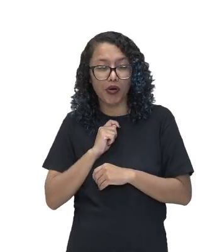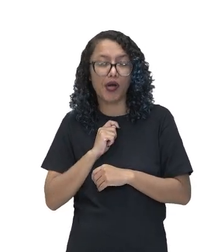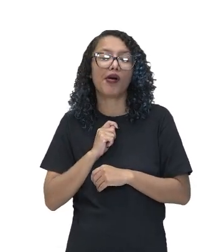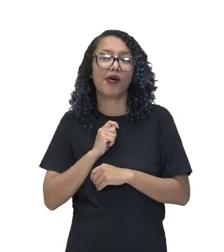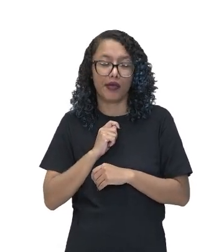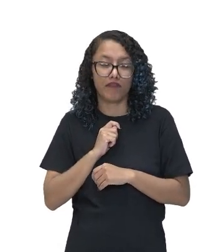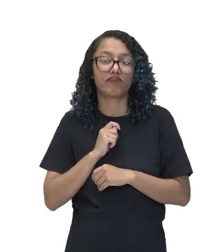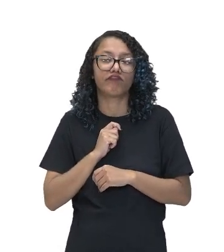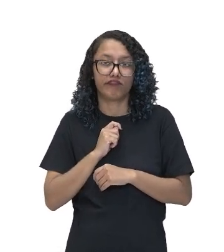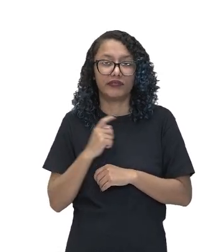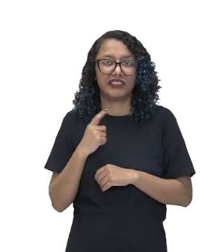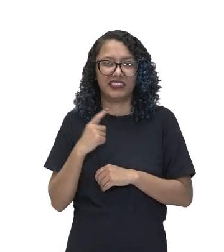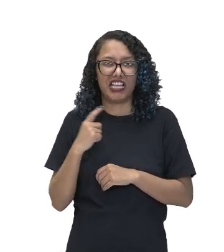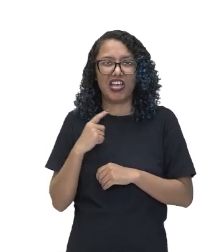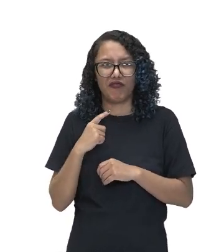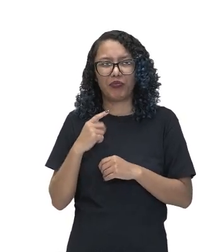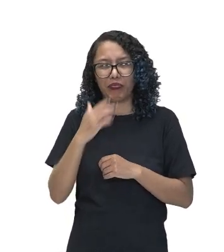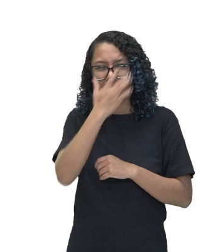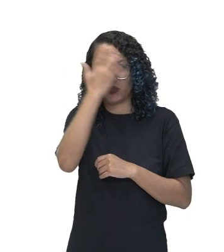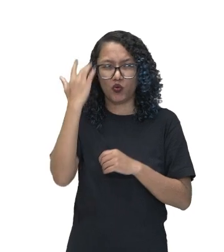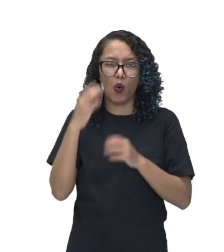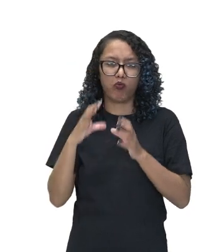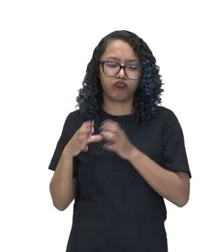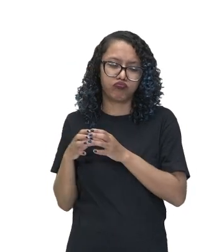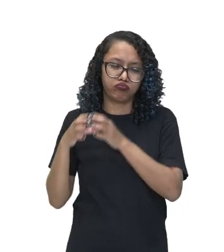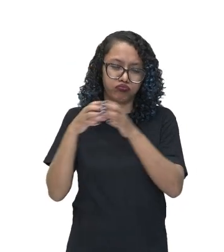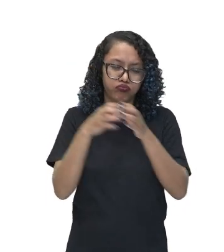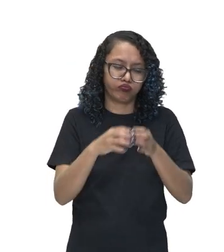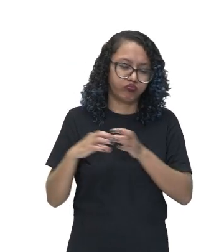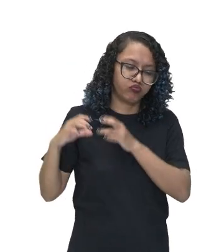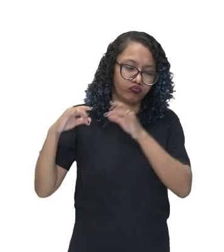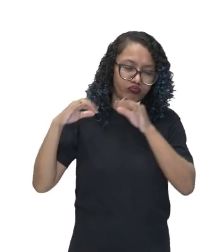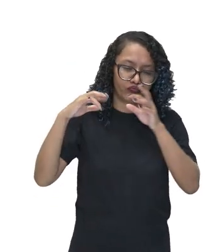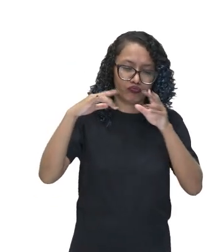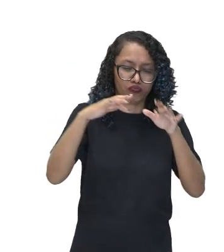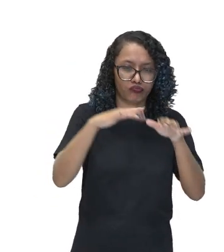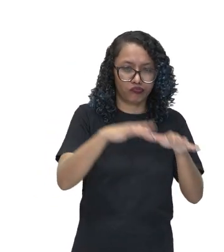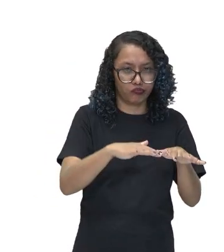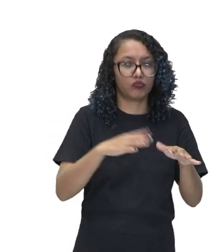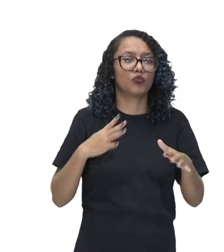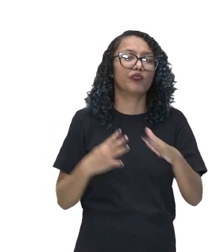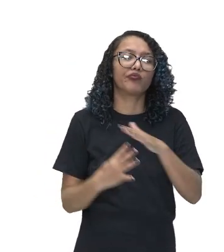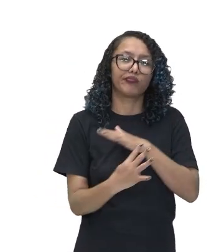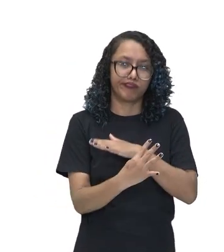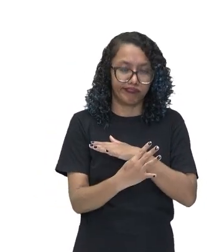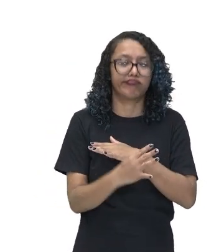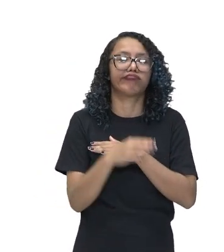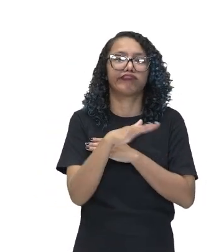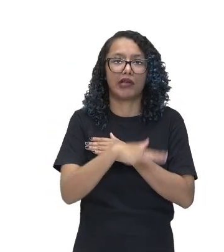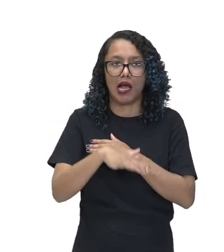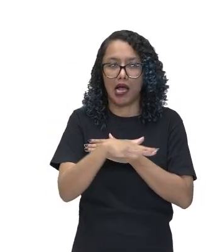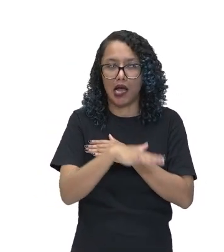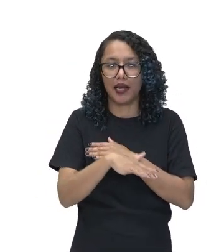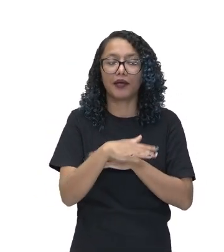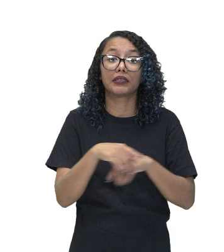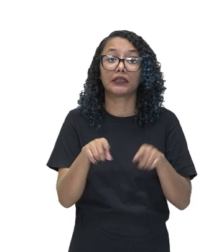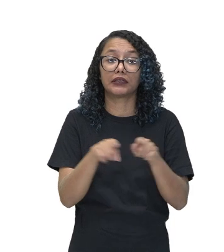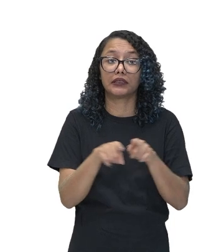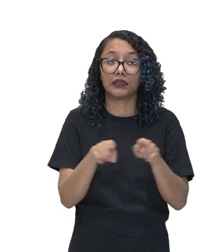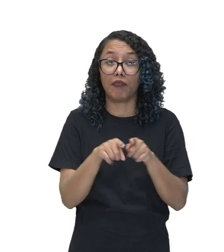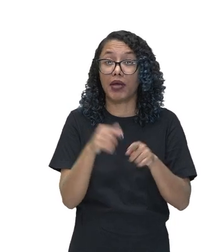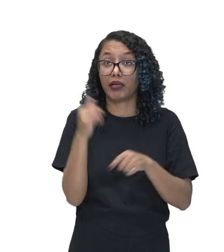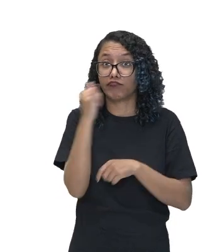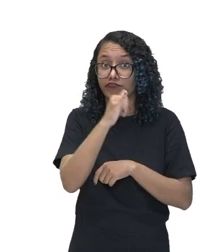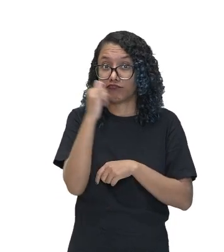muitos migrantes para essa área, né, e também tivemos a presença de